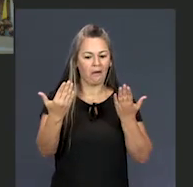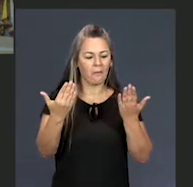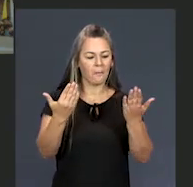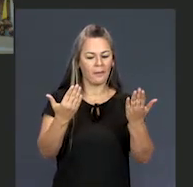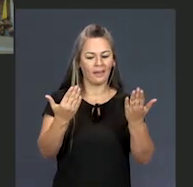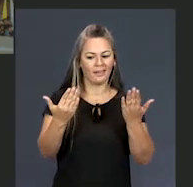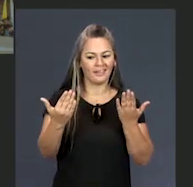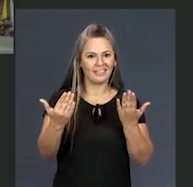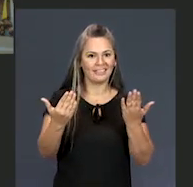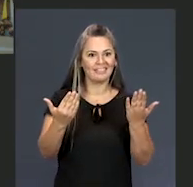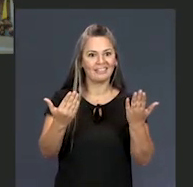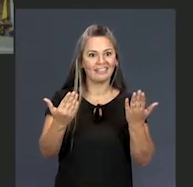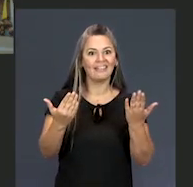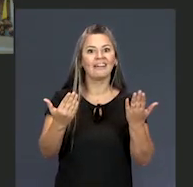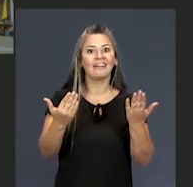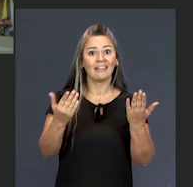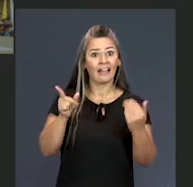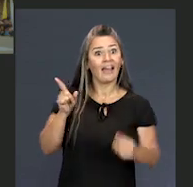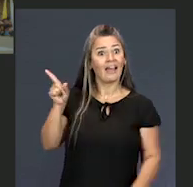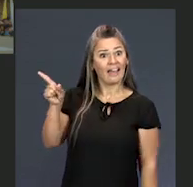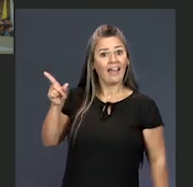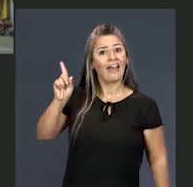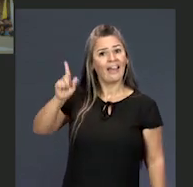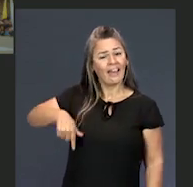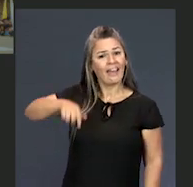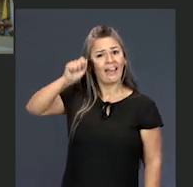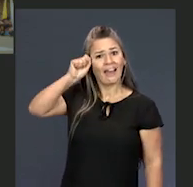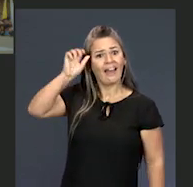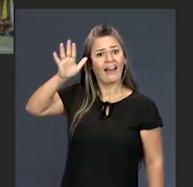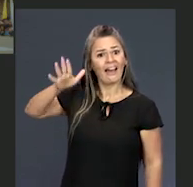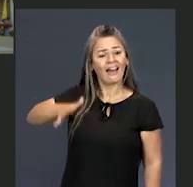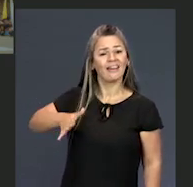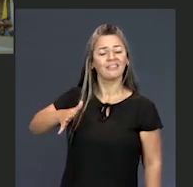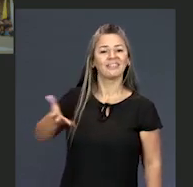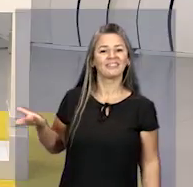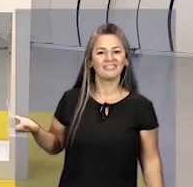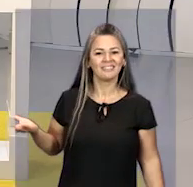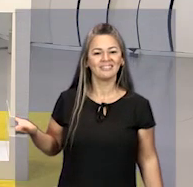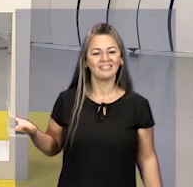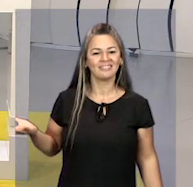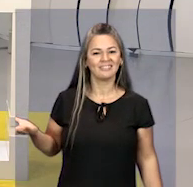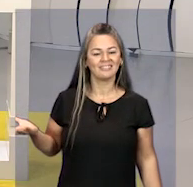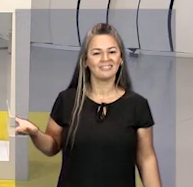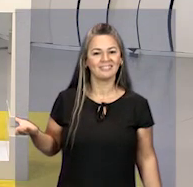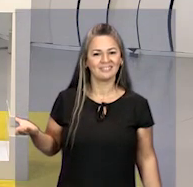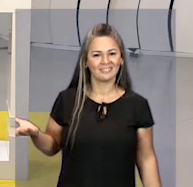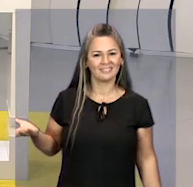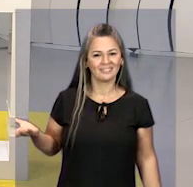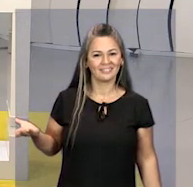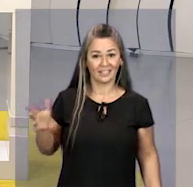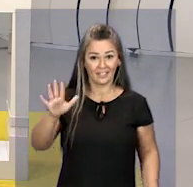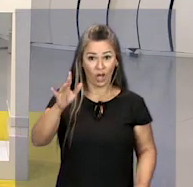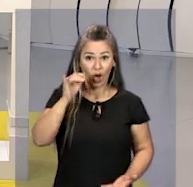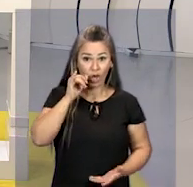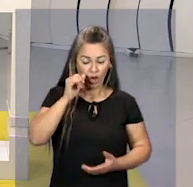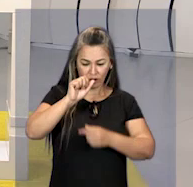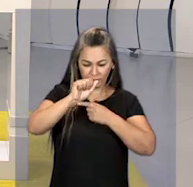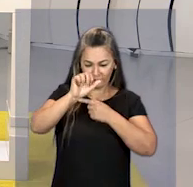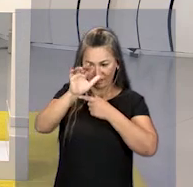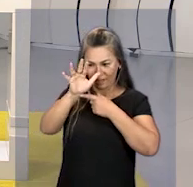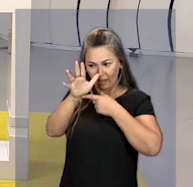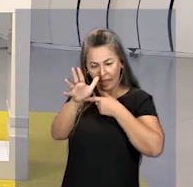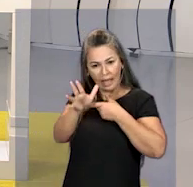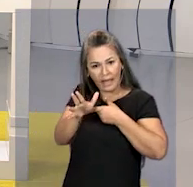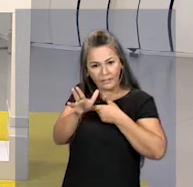pensar que isso aqui também mostra a África. Olha, nós temos duas partes do continente africano aqui